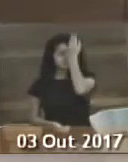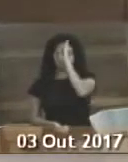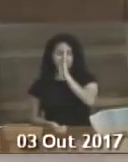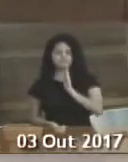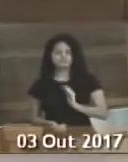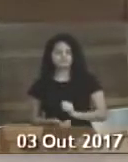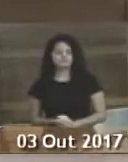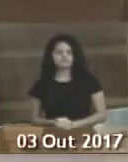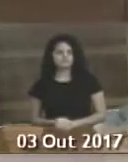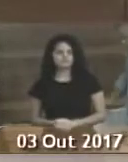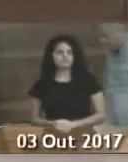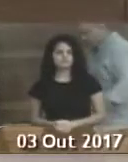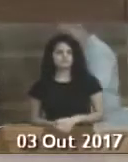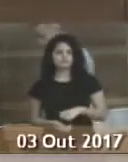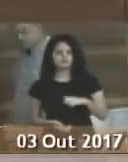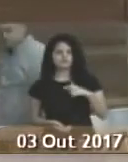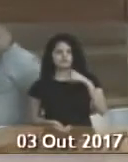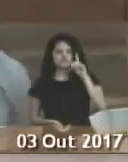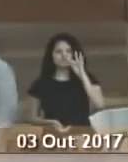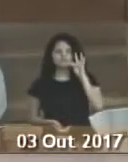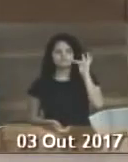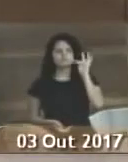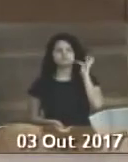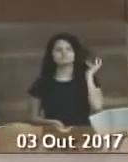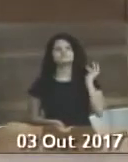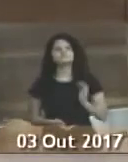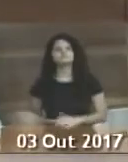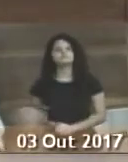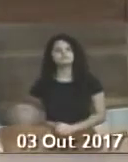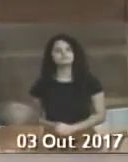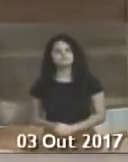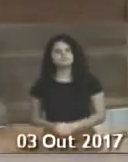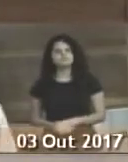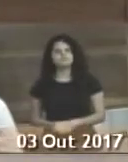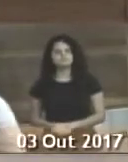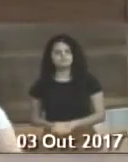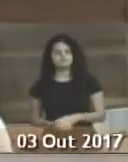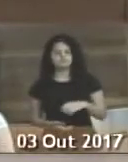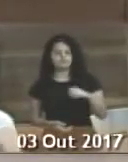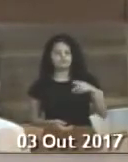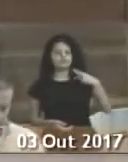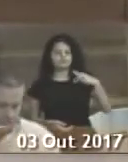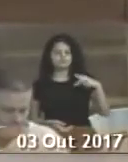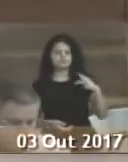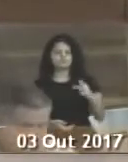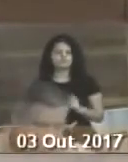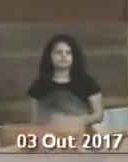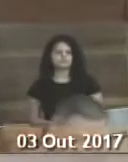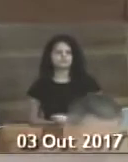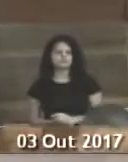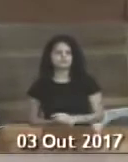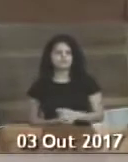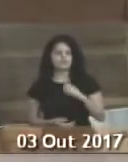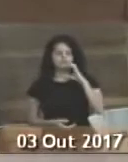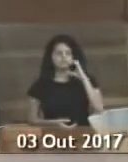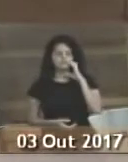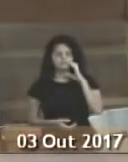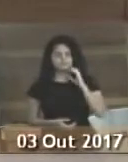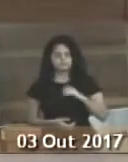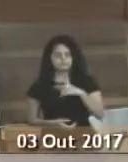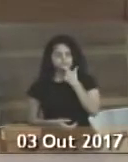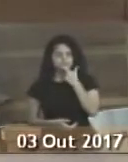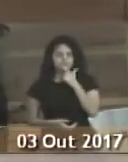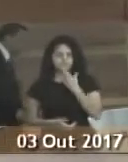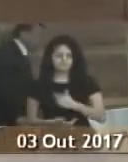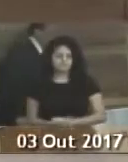Brasil, Flávio Araújo dos Santos, o Flavinho, Francisco Canindé da Costa Raimundo, o Canindé do Social, Gedai de Oliveira Souza, esse que